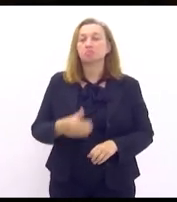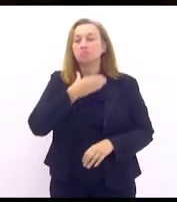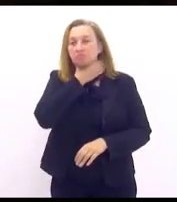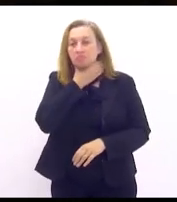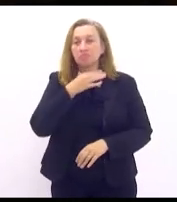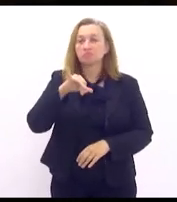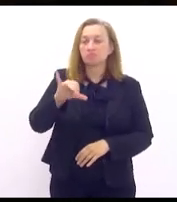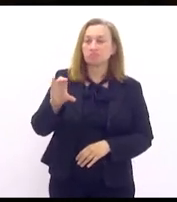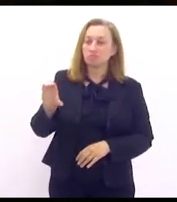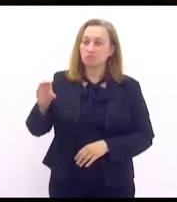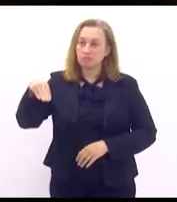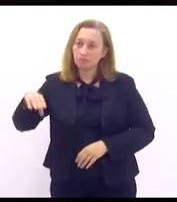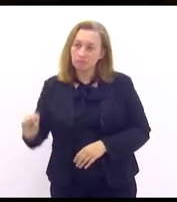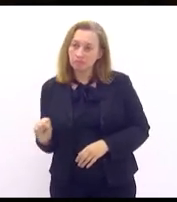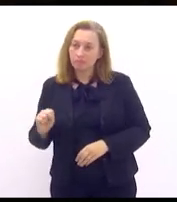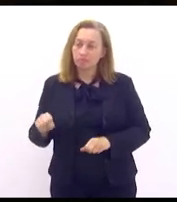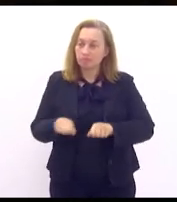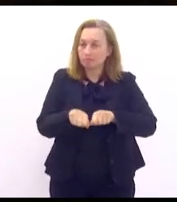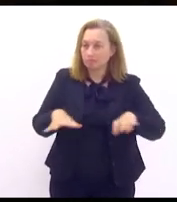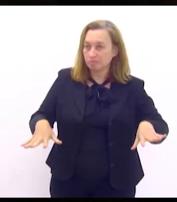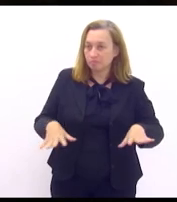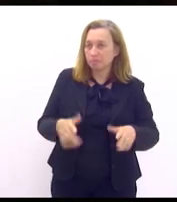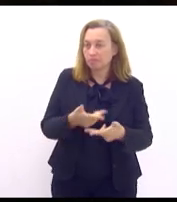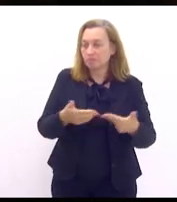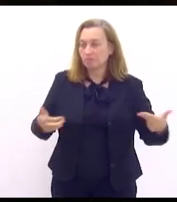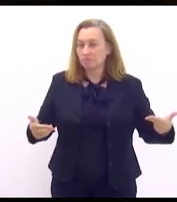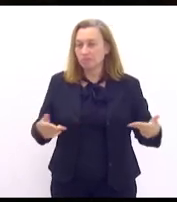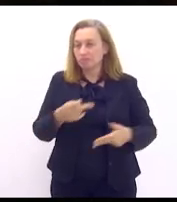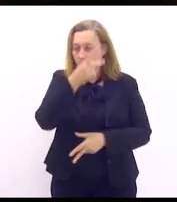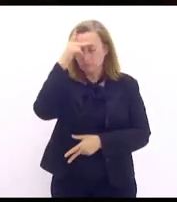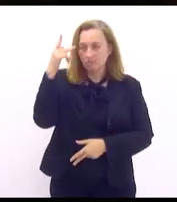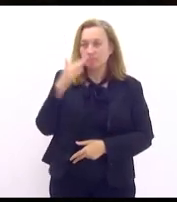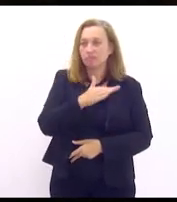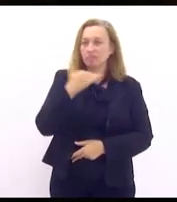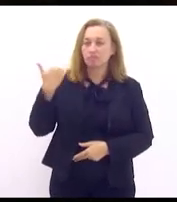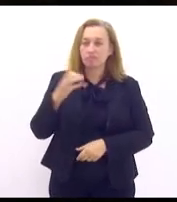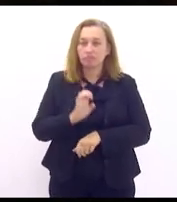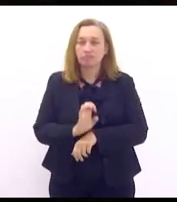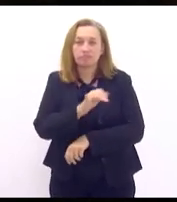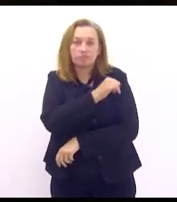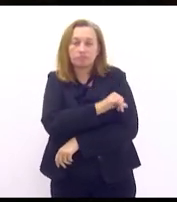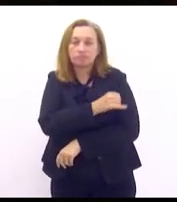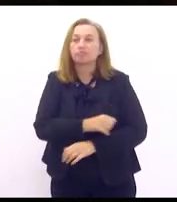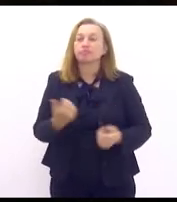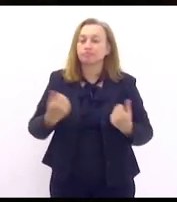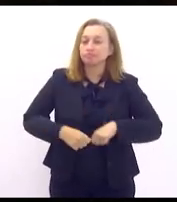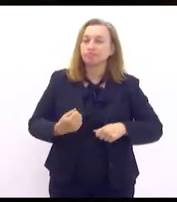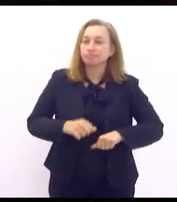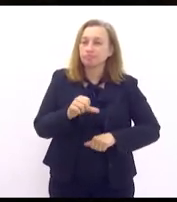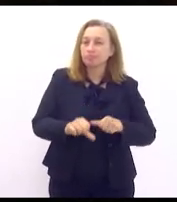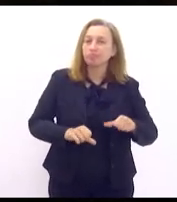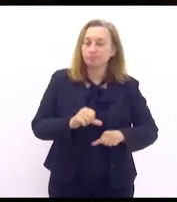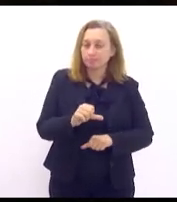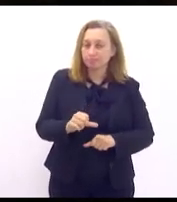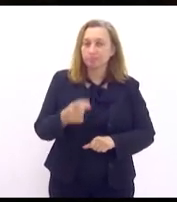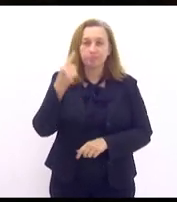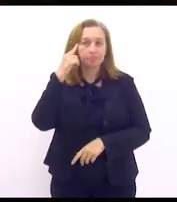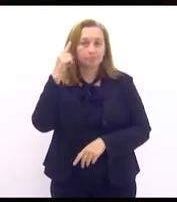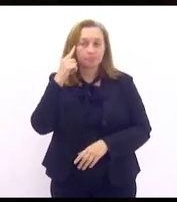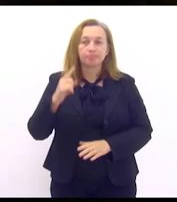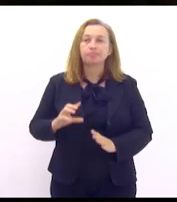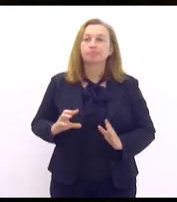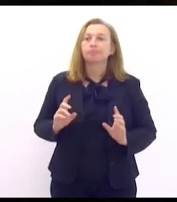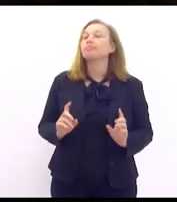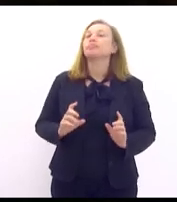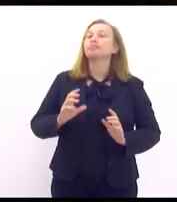ciência durante a pandemia, custando centenas de milhares de vidas no próprio Estado do Rio de Janeiro. Então, a gente precisa mudar essa lógica e o Parlamento precisa